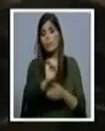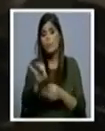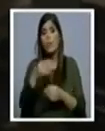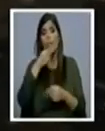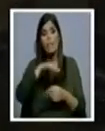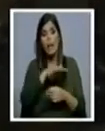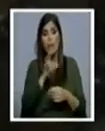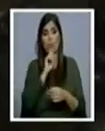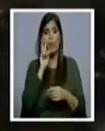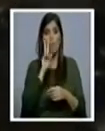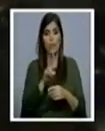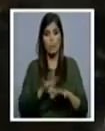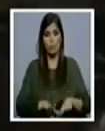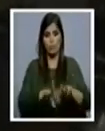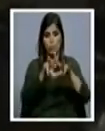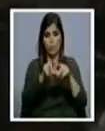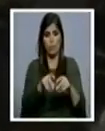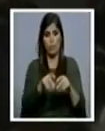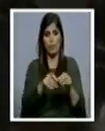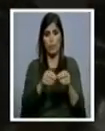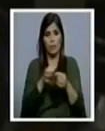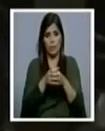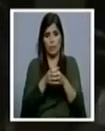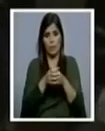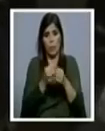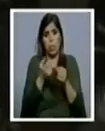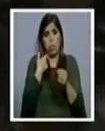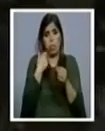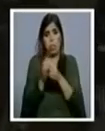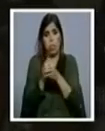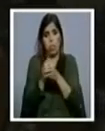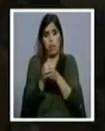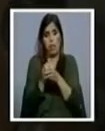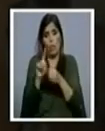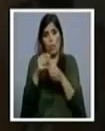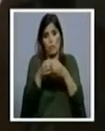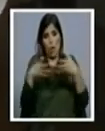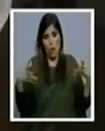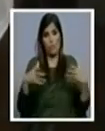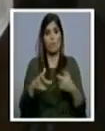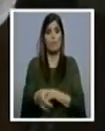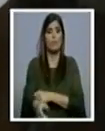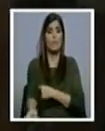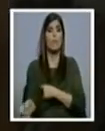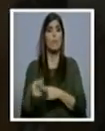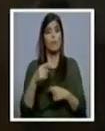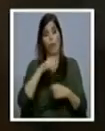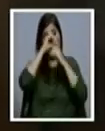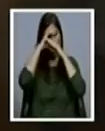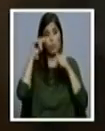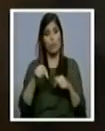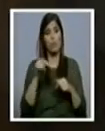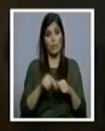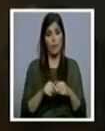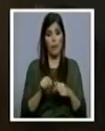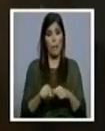solo, e como podem ver, o crescimento em termos de diâmetro da colónia é bem menor do que no controle. Portanto, a conclusão que